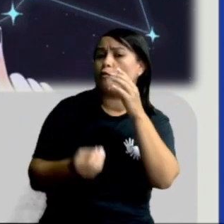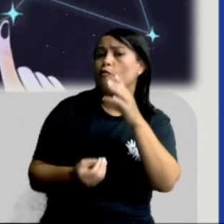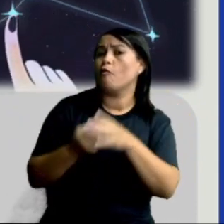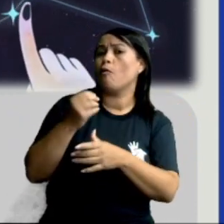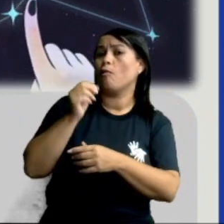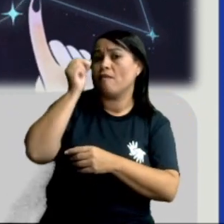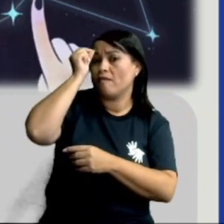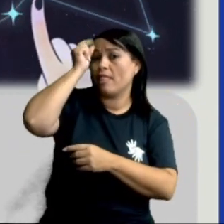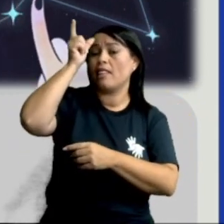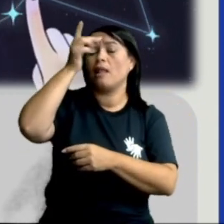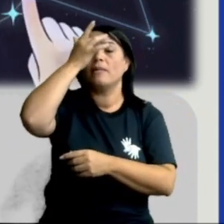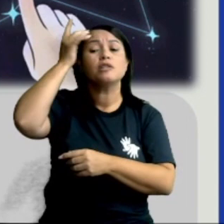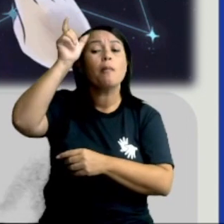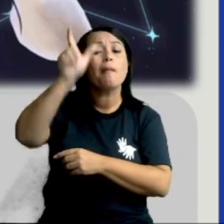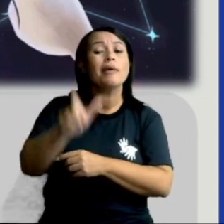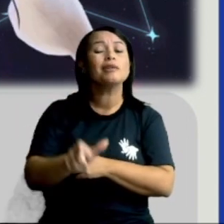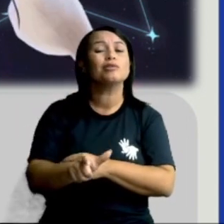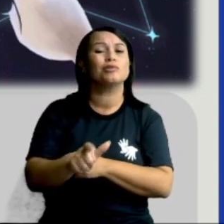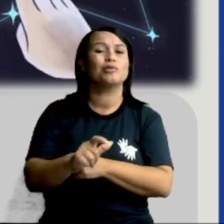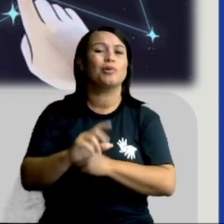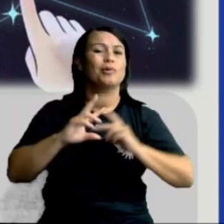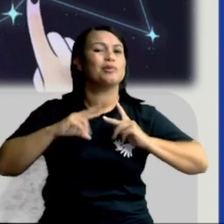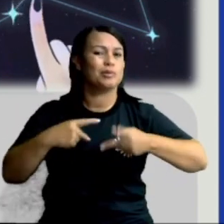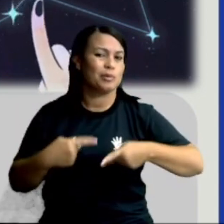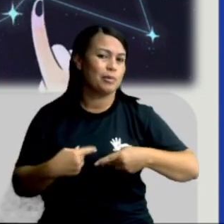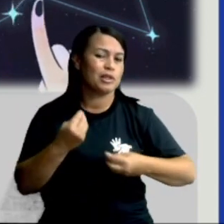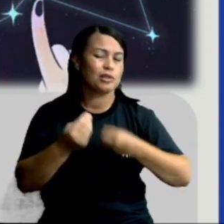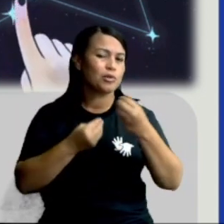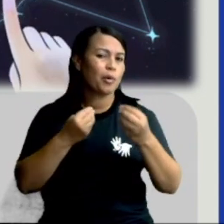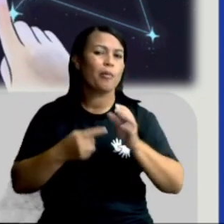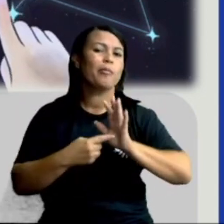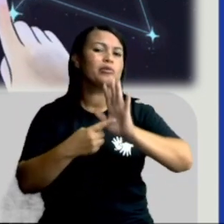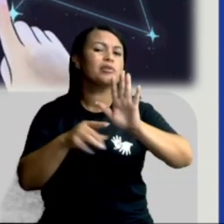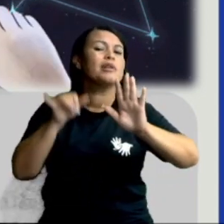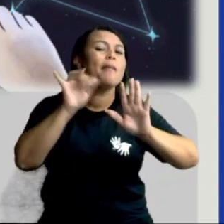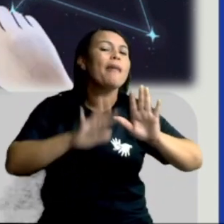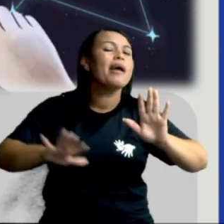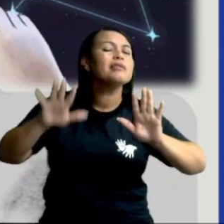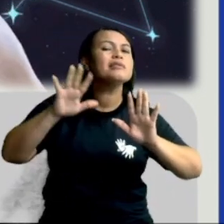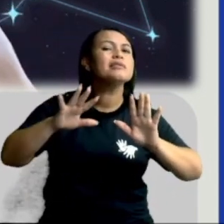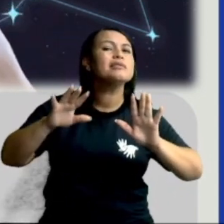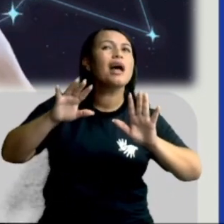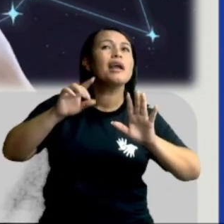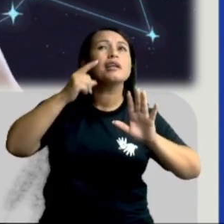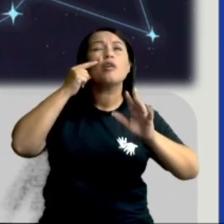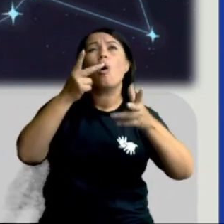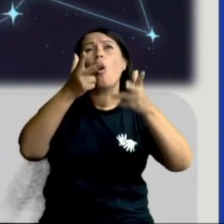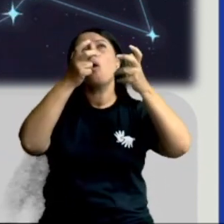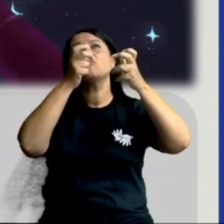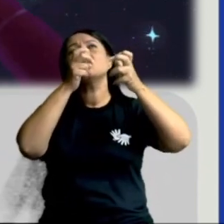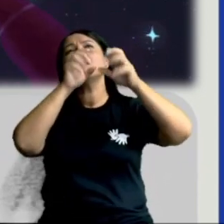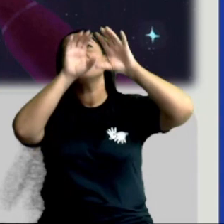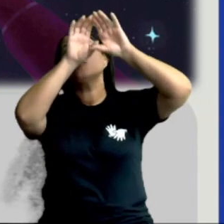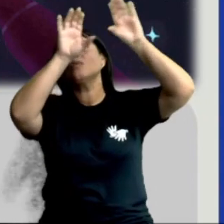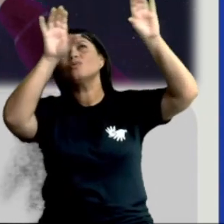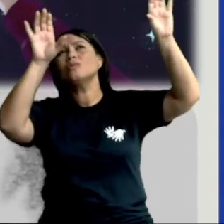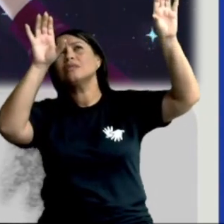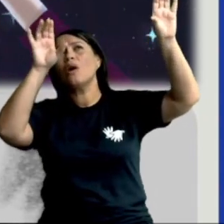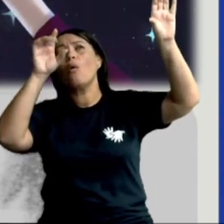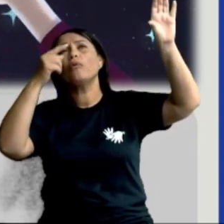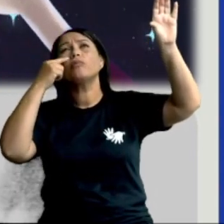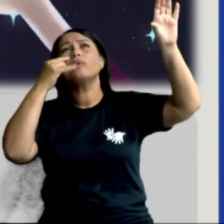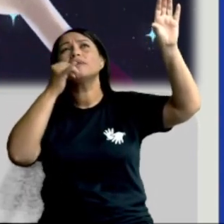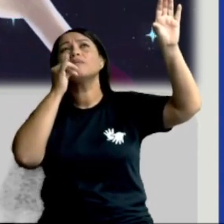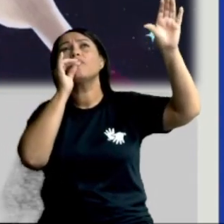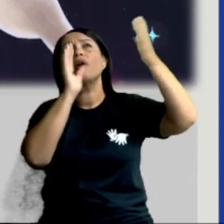inventados pelo ser humano, partindo das representações imaginárias que surgem no céu quando ligamos as